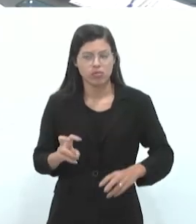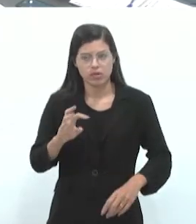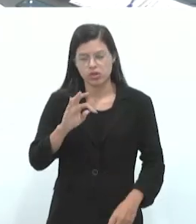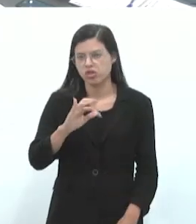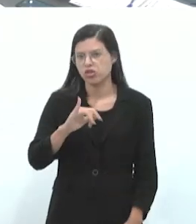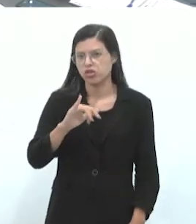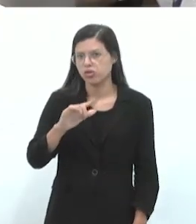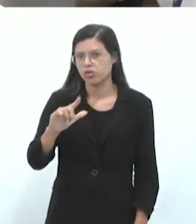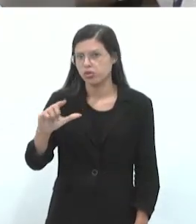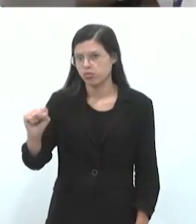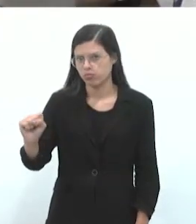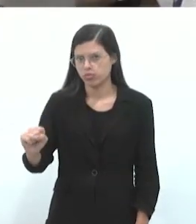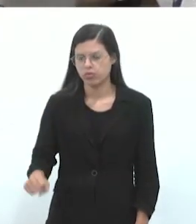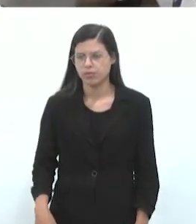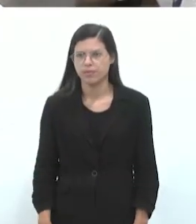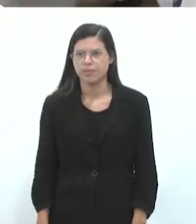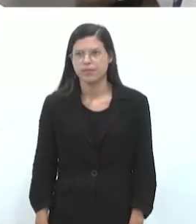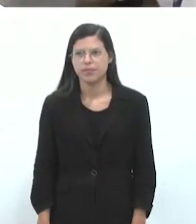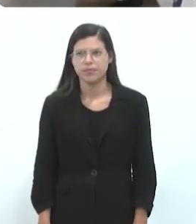a CCJ,